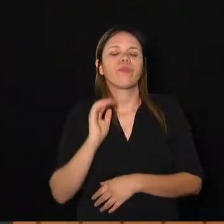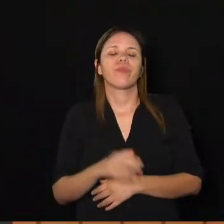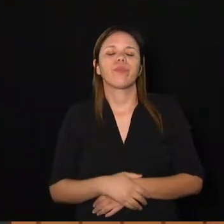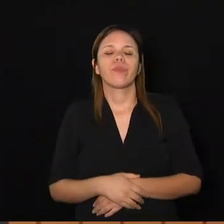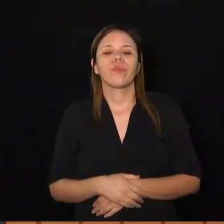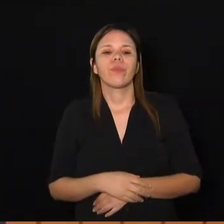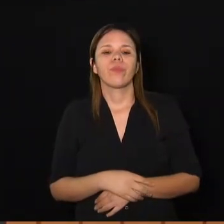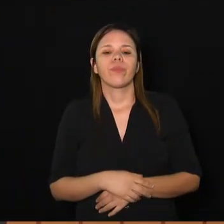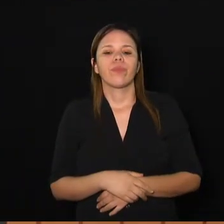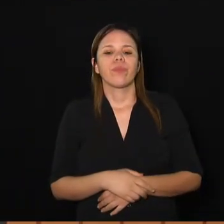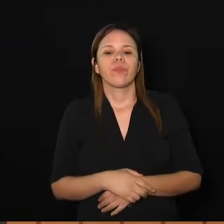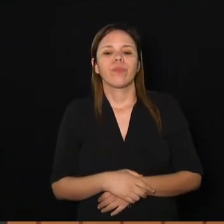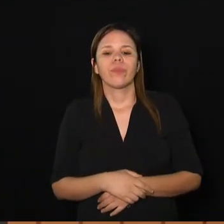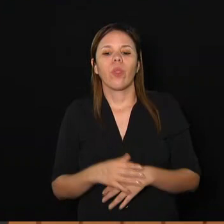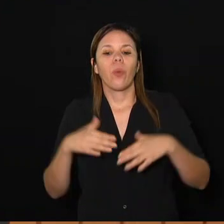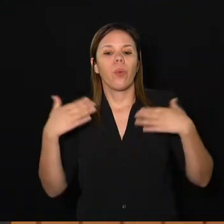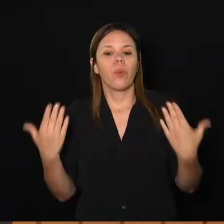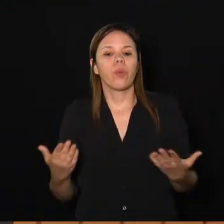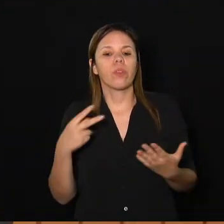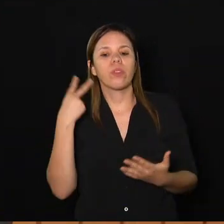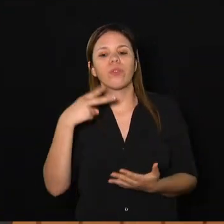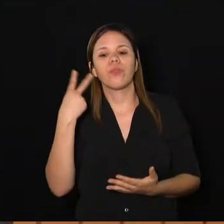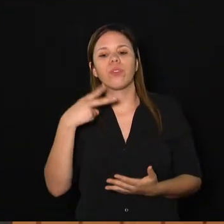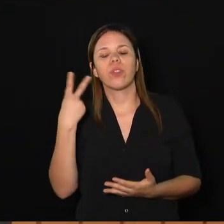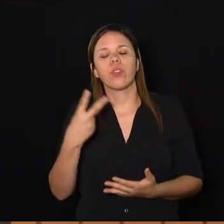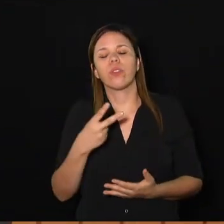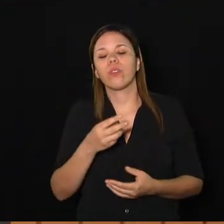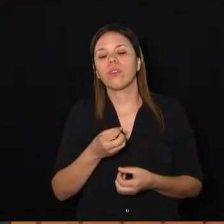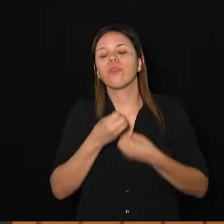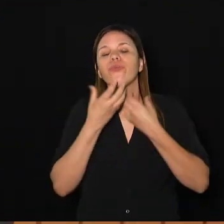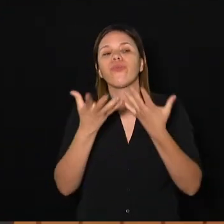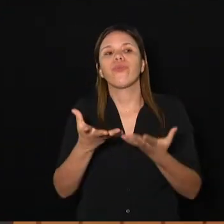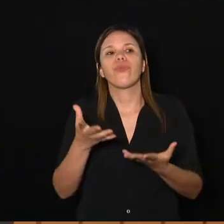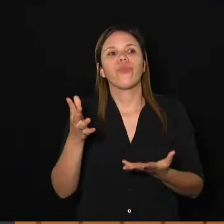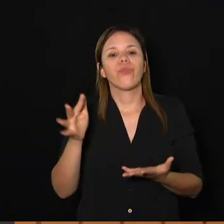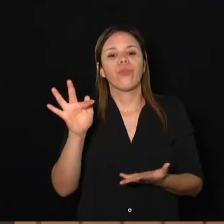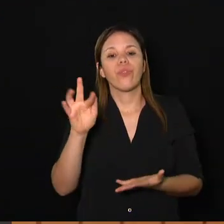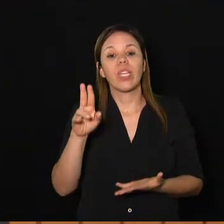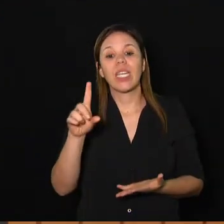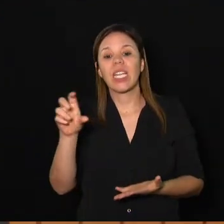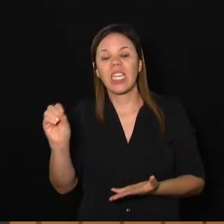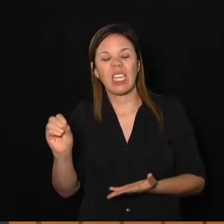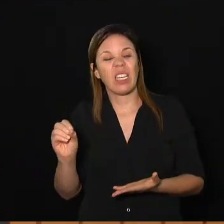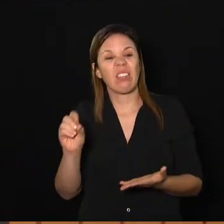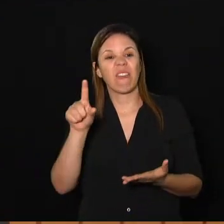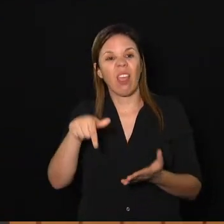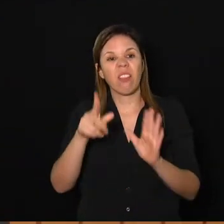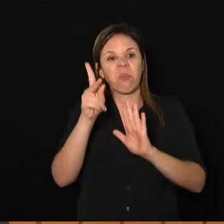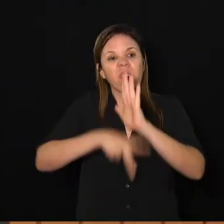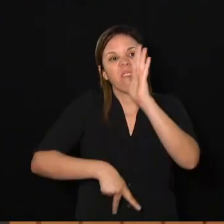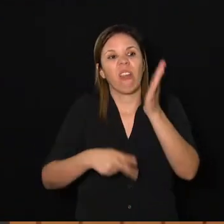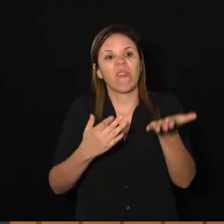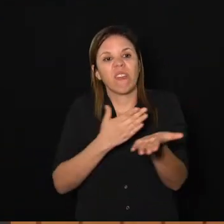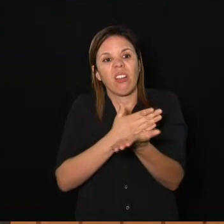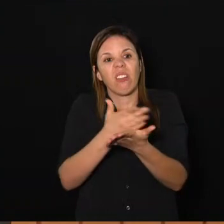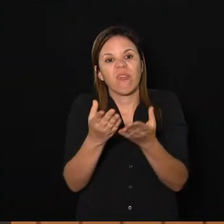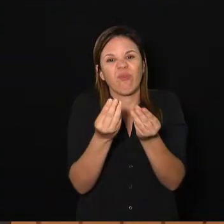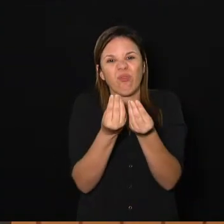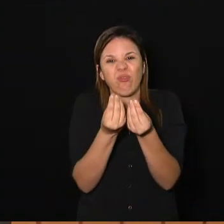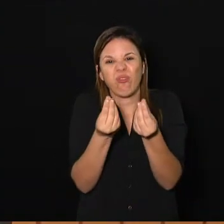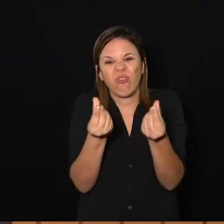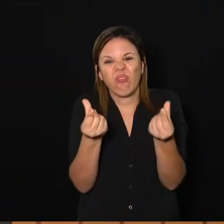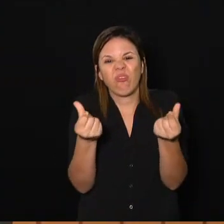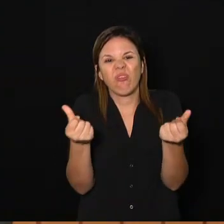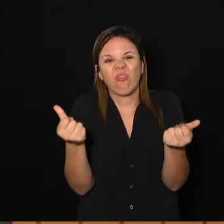o vereador Fernando diz que esse projeto já nasceu morto que a gente diria que esse projeto já nasceu